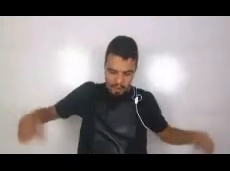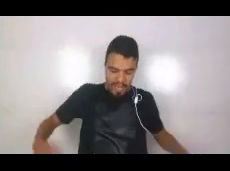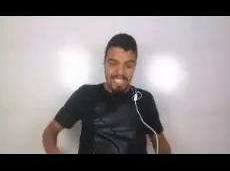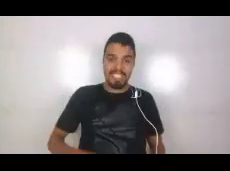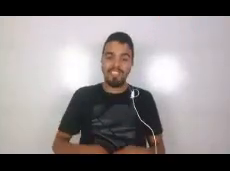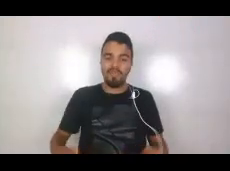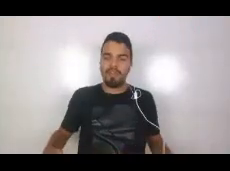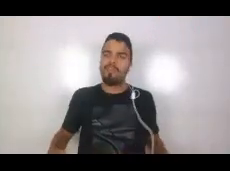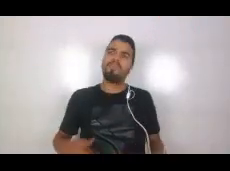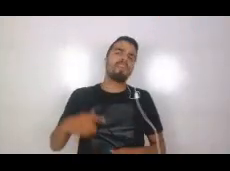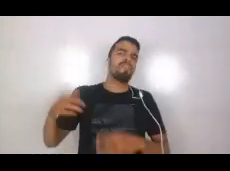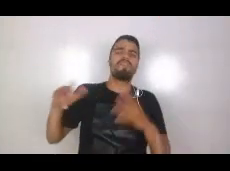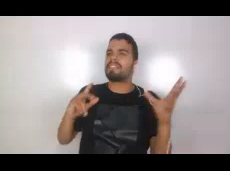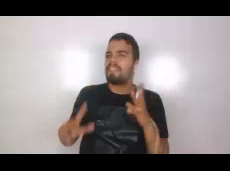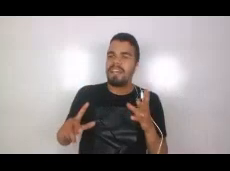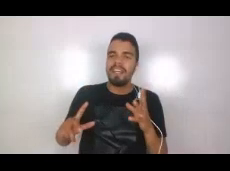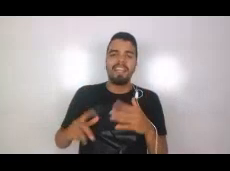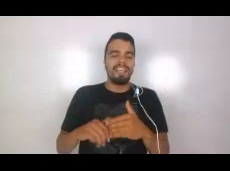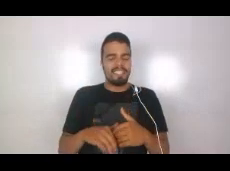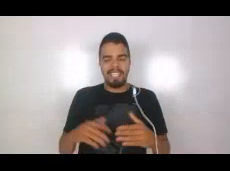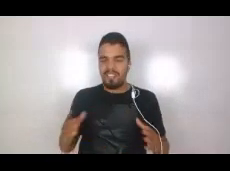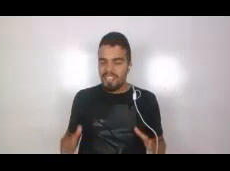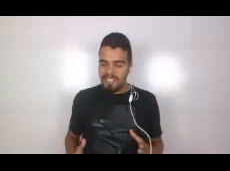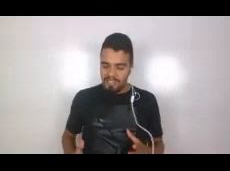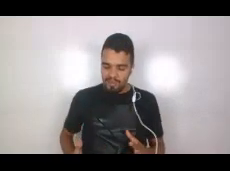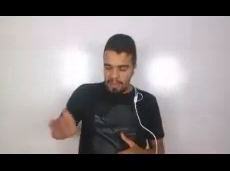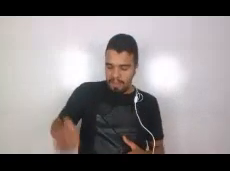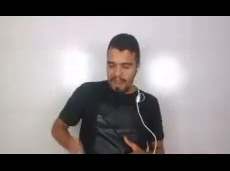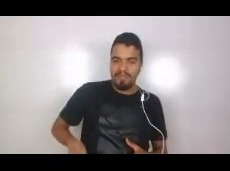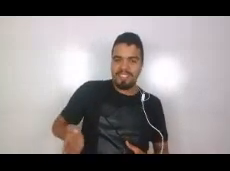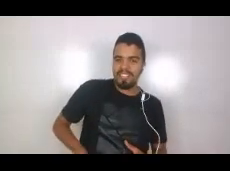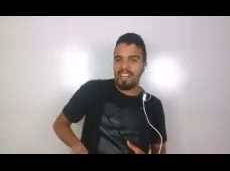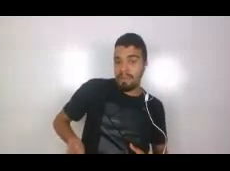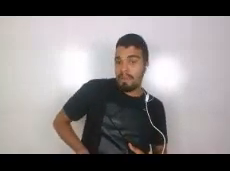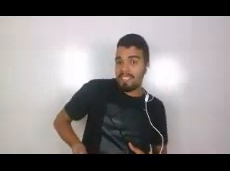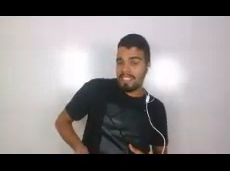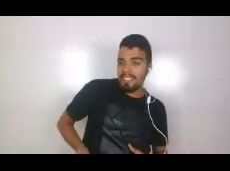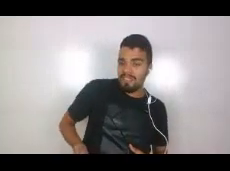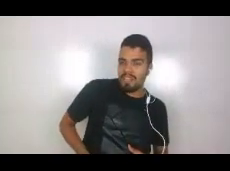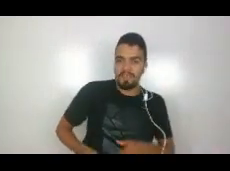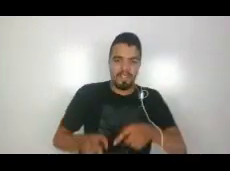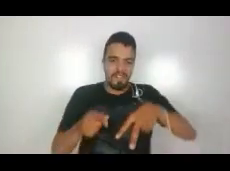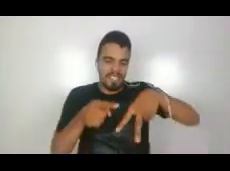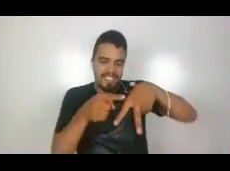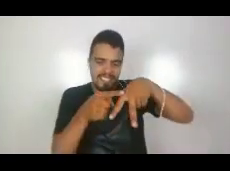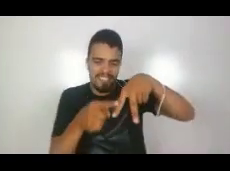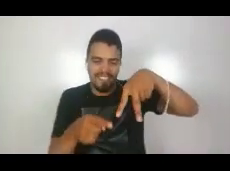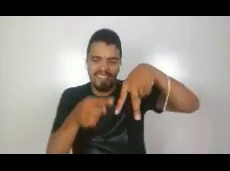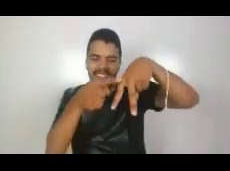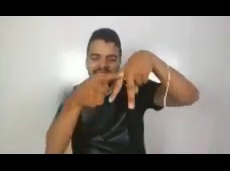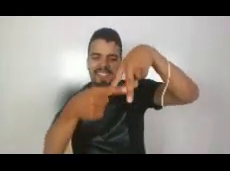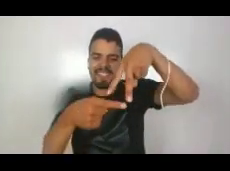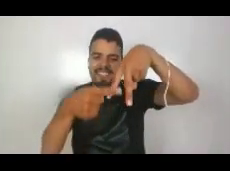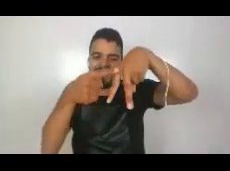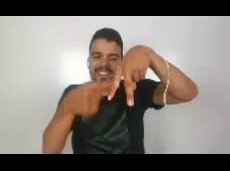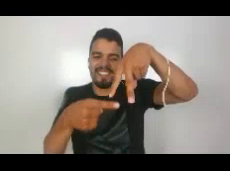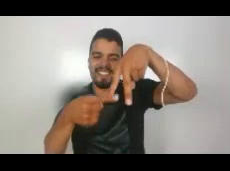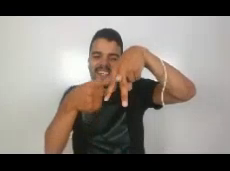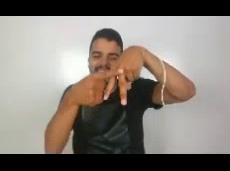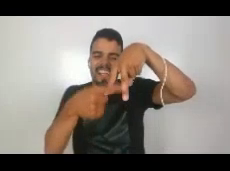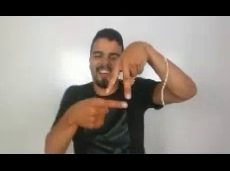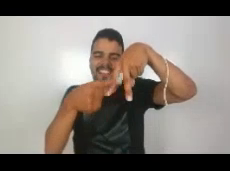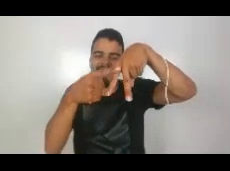e um pouco mais na cintura. Como que eu vou fazer se é só na cintura e o sinal de calça passa na cintura? A gente pode fazer assim, ó.